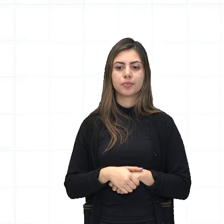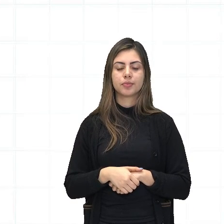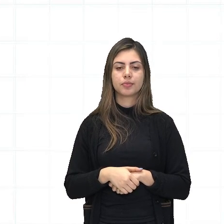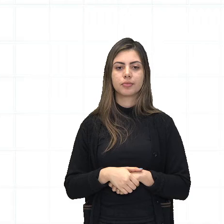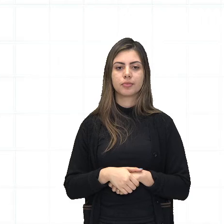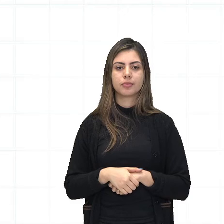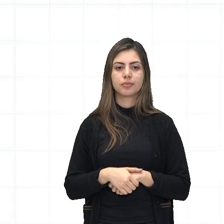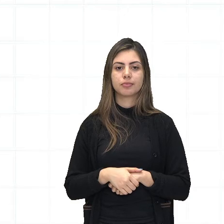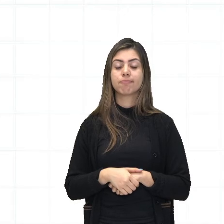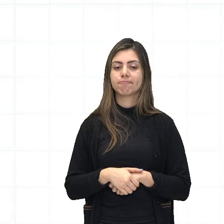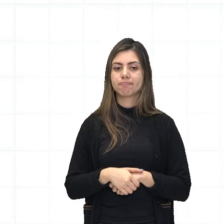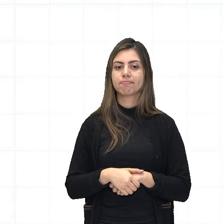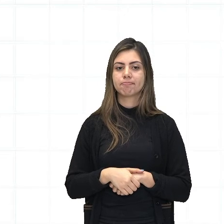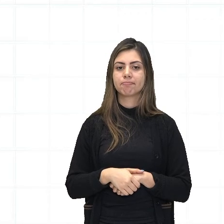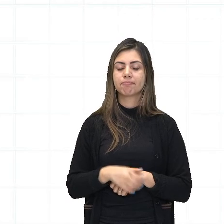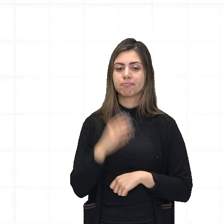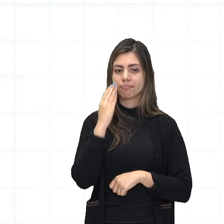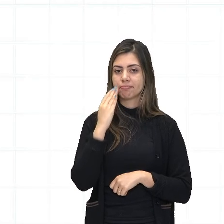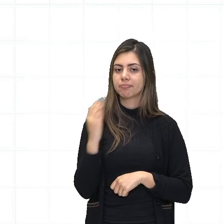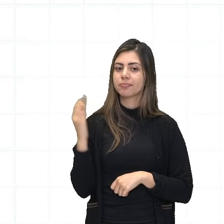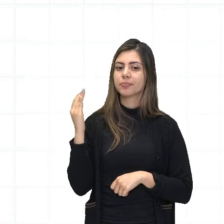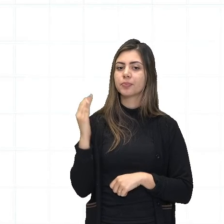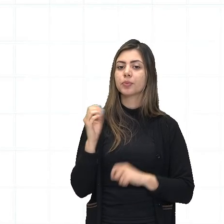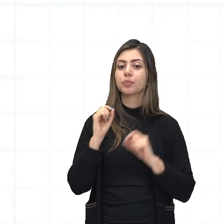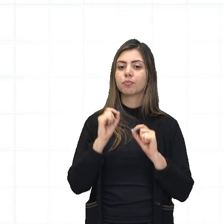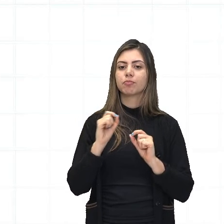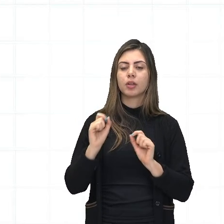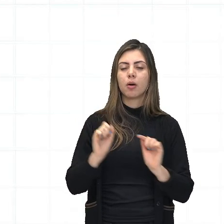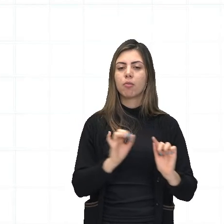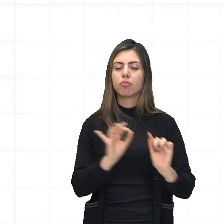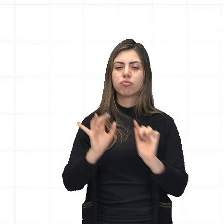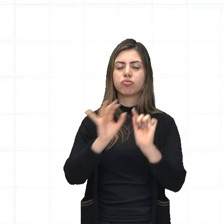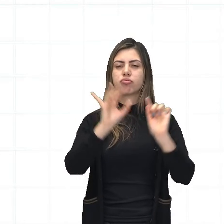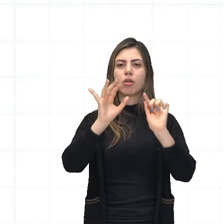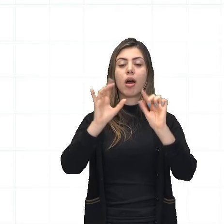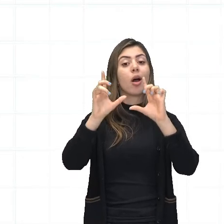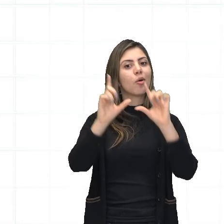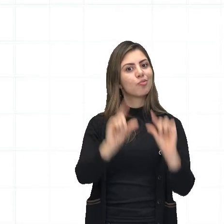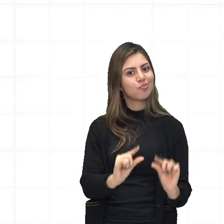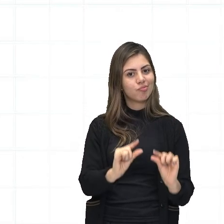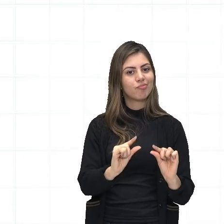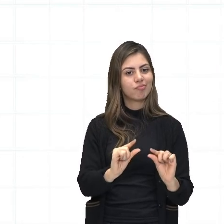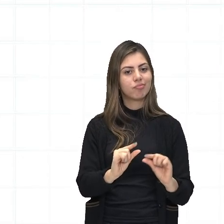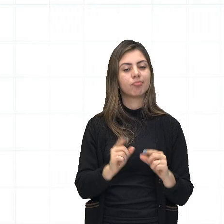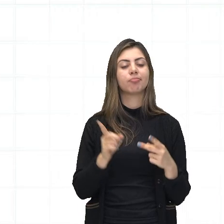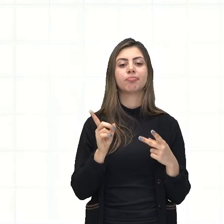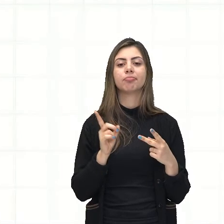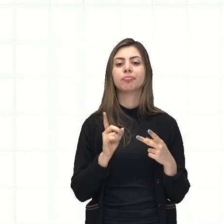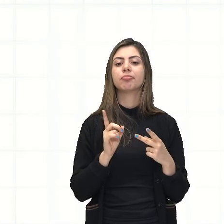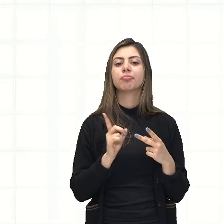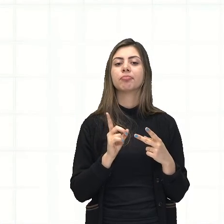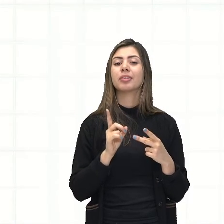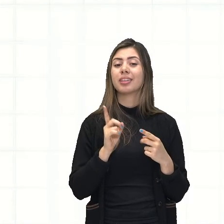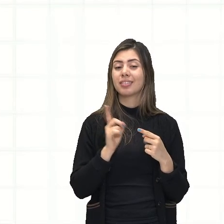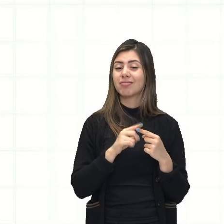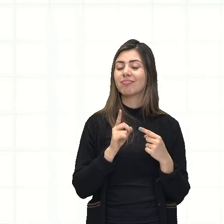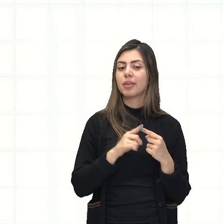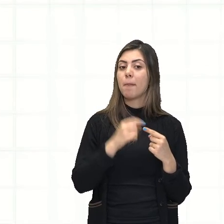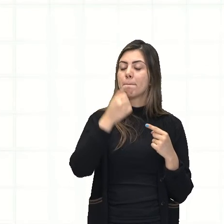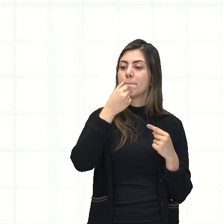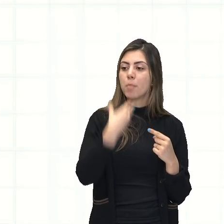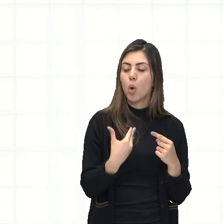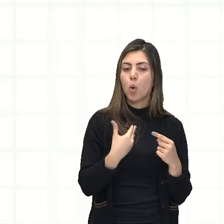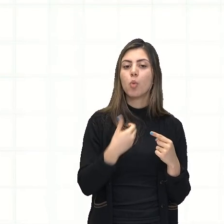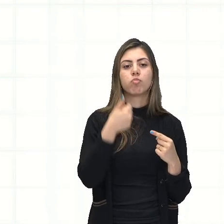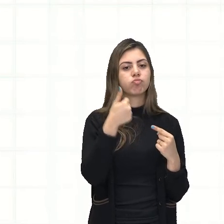alternativa. Nós temos a redução das emissões do gases do efeito estufa, que é algo muito